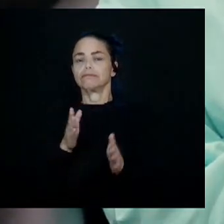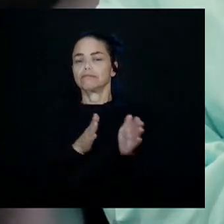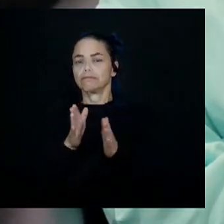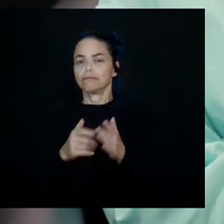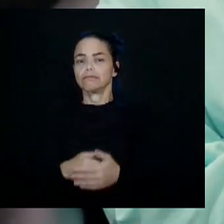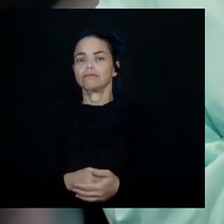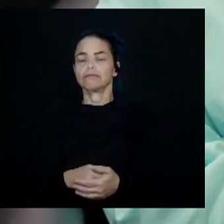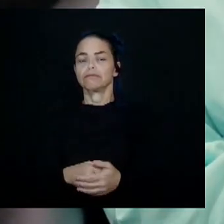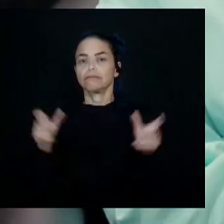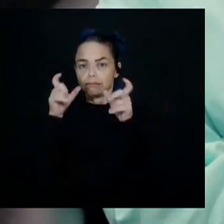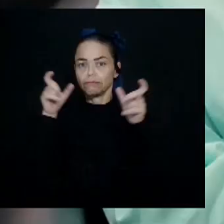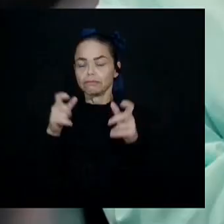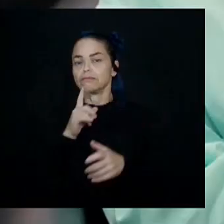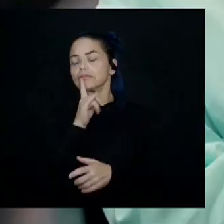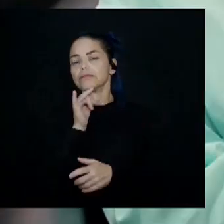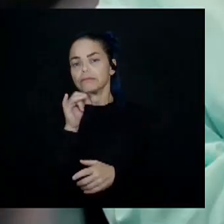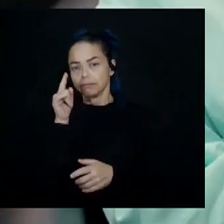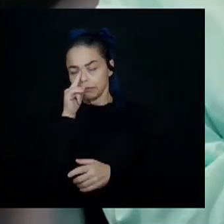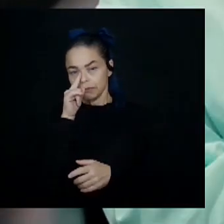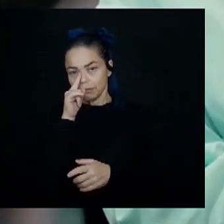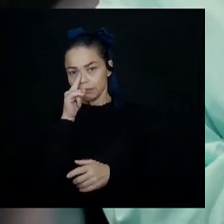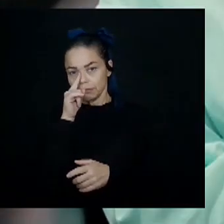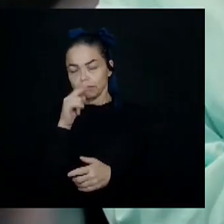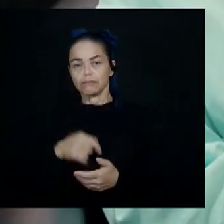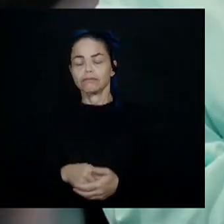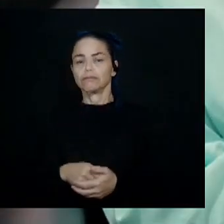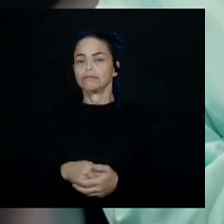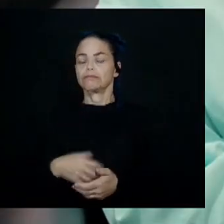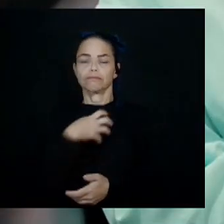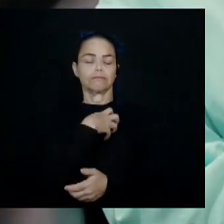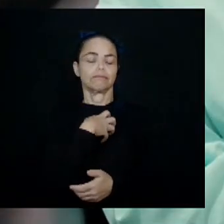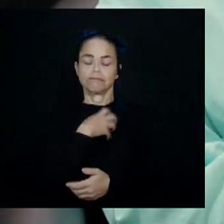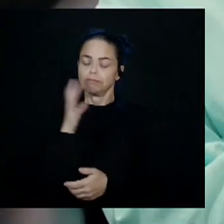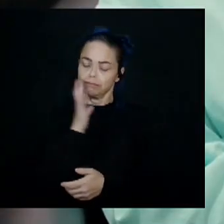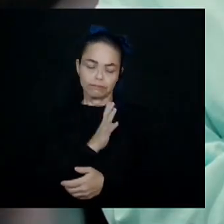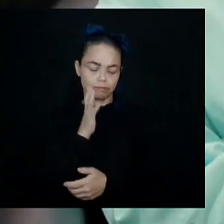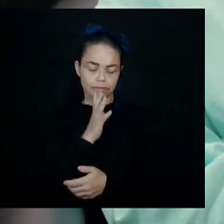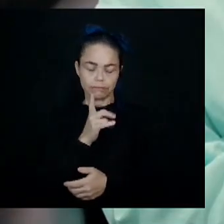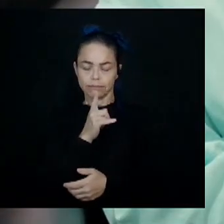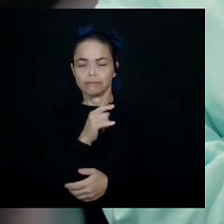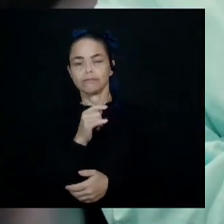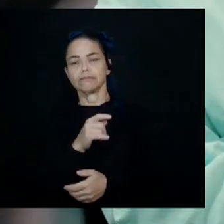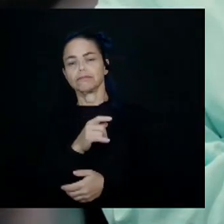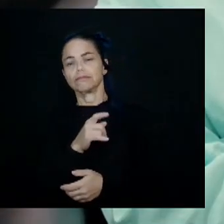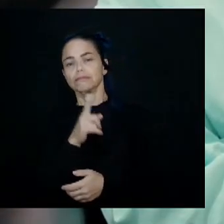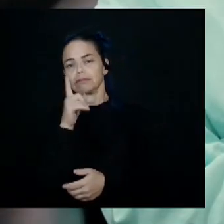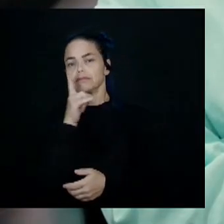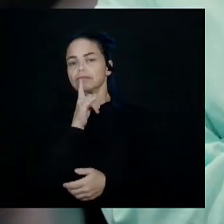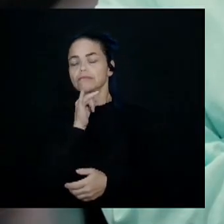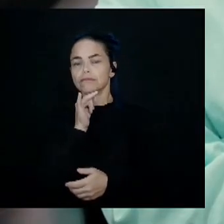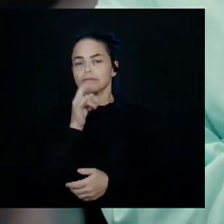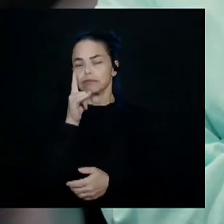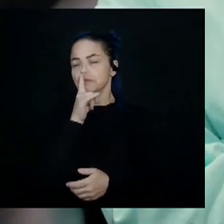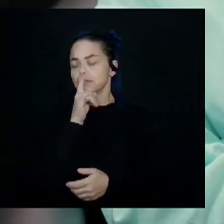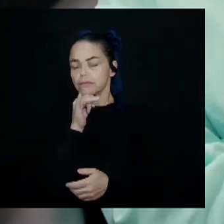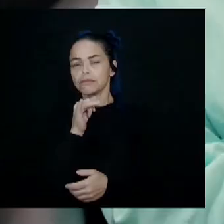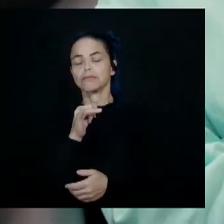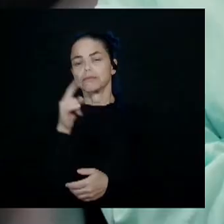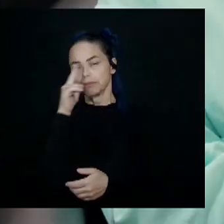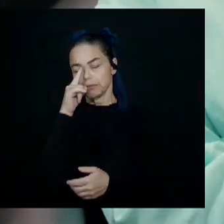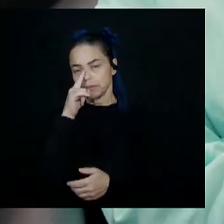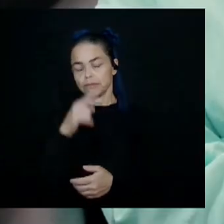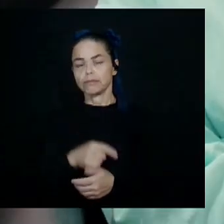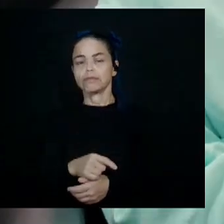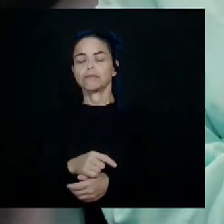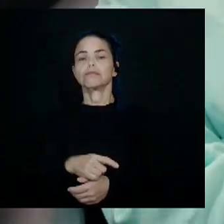com pai e mãe. Não estou me sentindo bem, mãe, pai, alguma palavrinha-chave, entendeu? Mas tem que